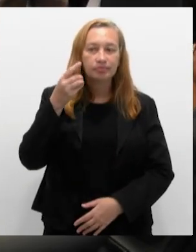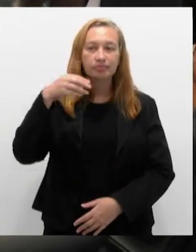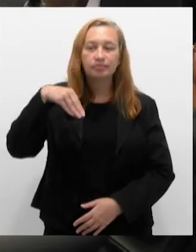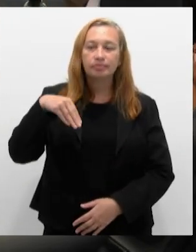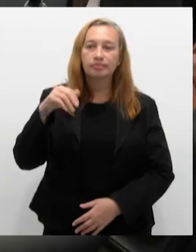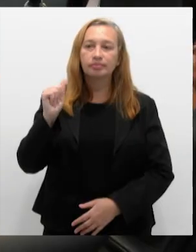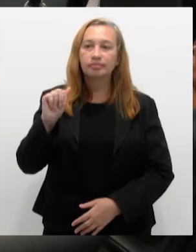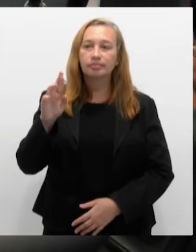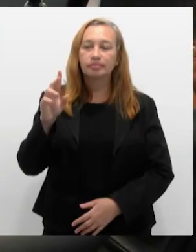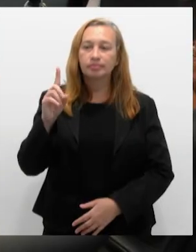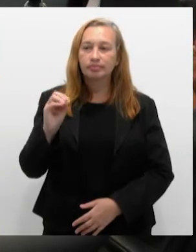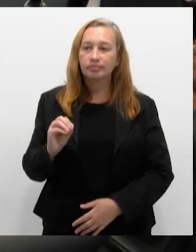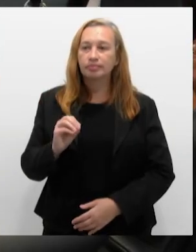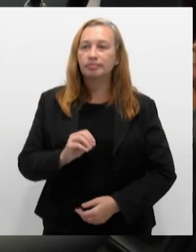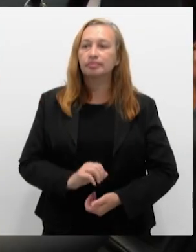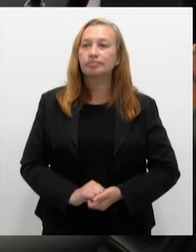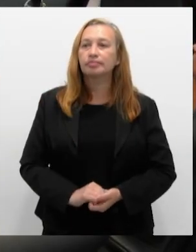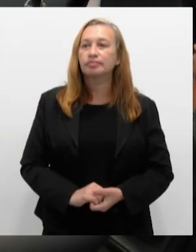favor.